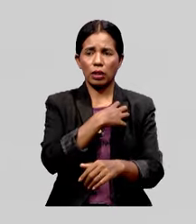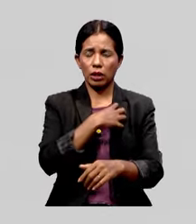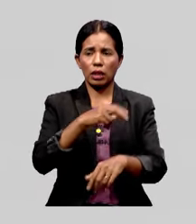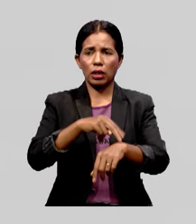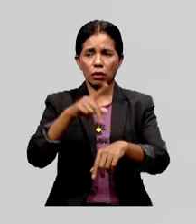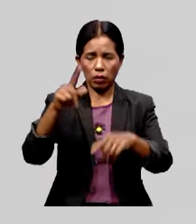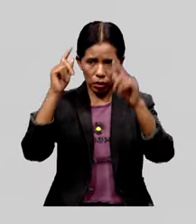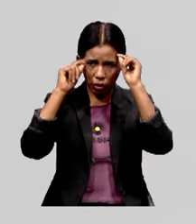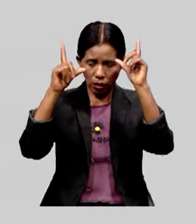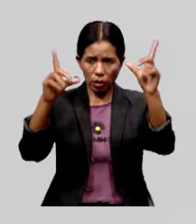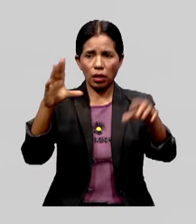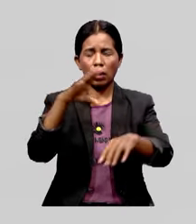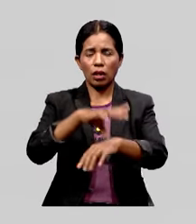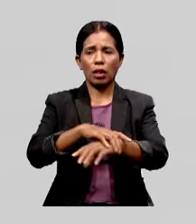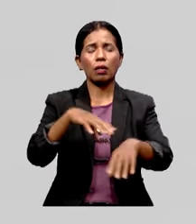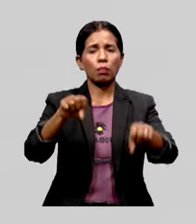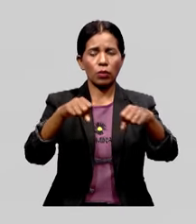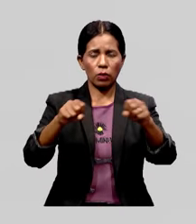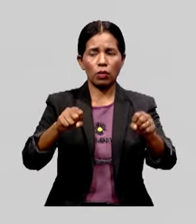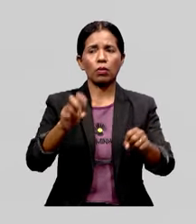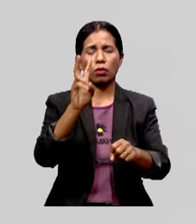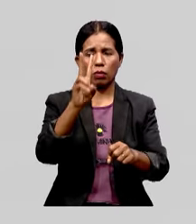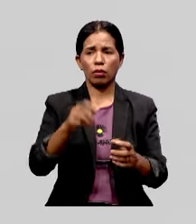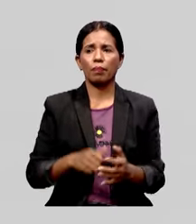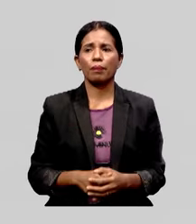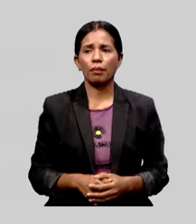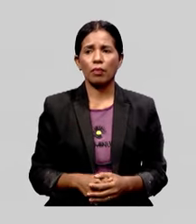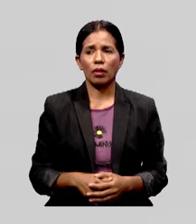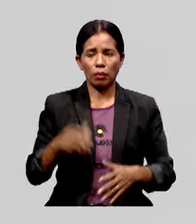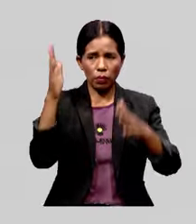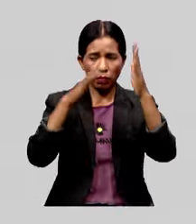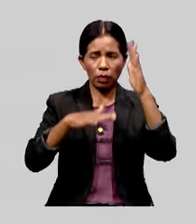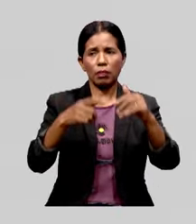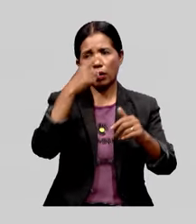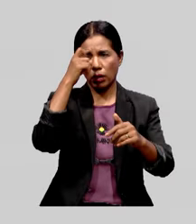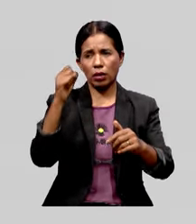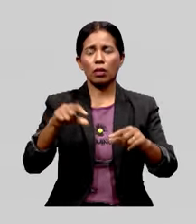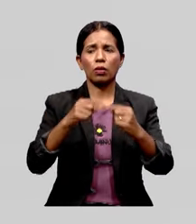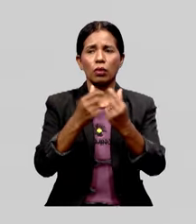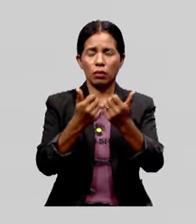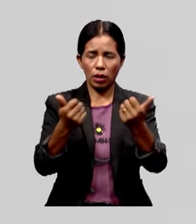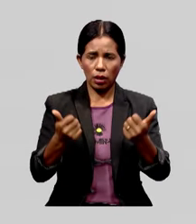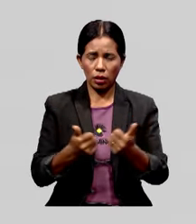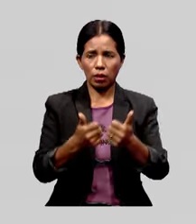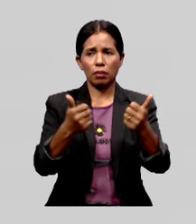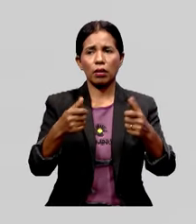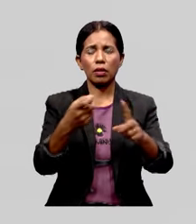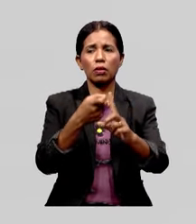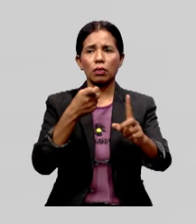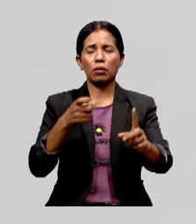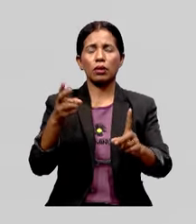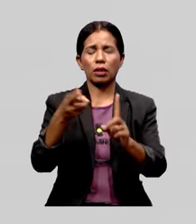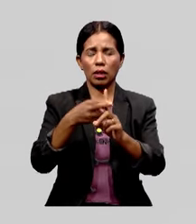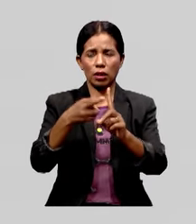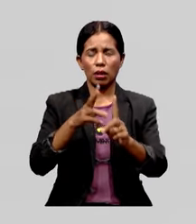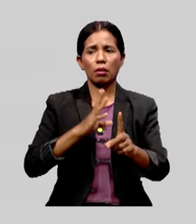Timor-Leste, consegue prender motorizada rua. Tiro Orlando Gomes, confronto não acontece, venira Grupo Arte Marcial Balo, Fila Russi, Cemitério